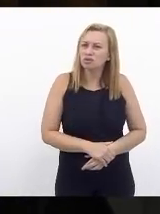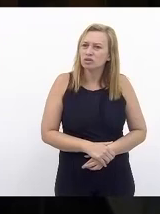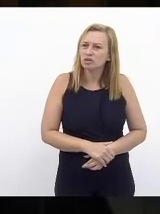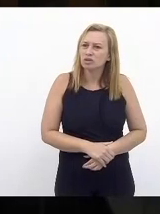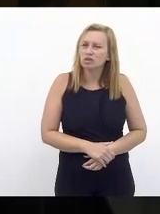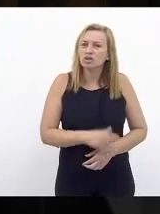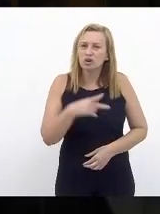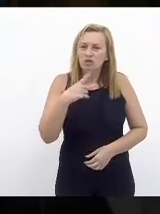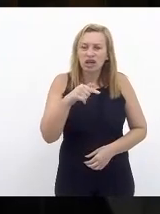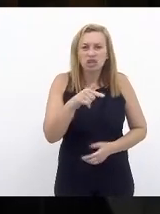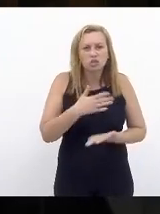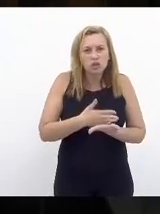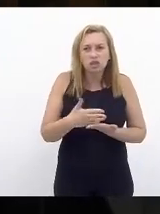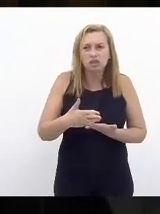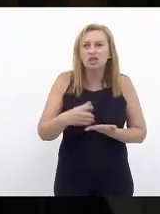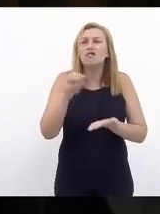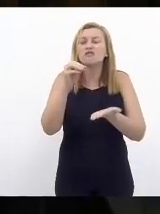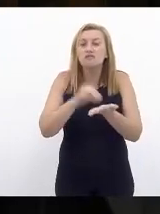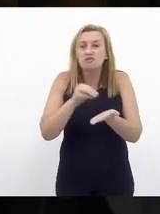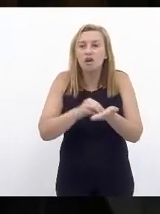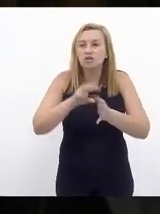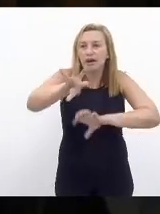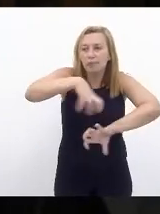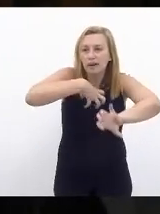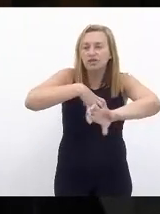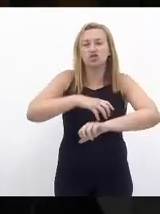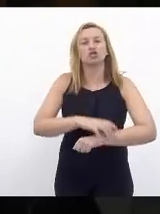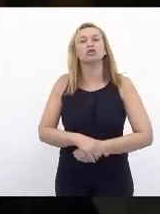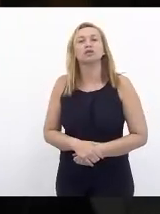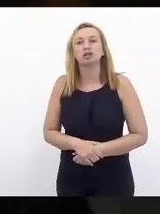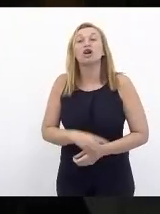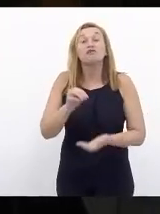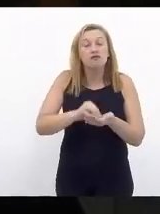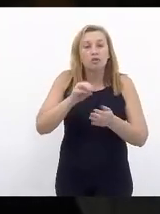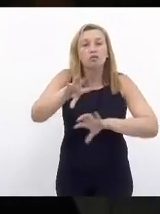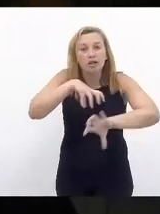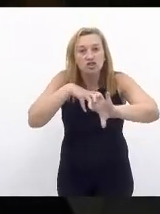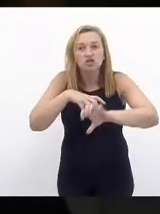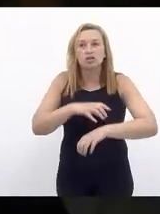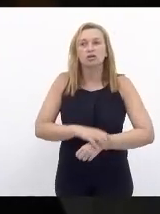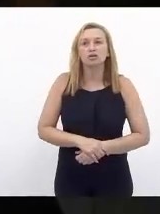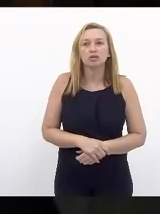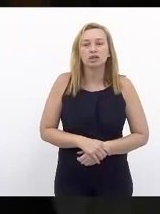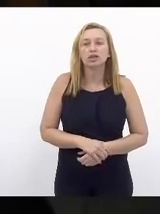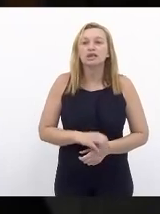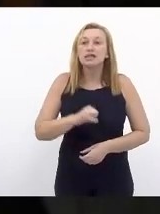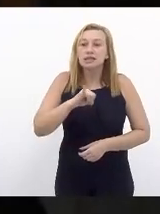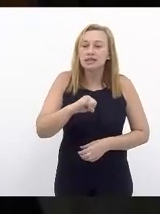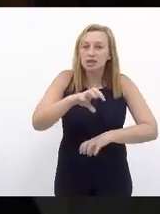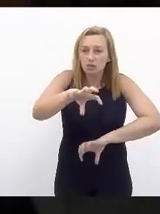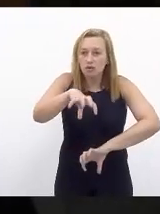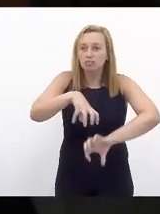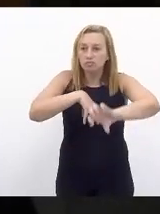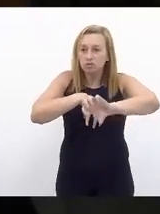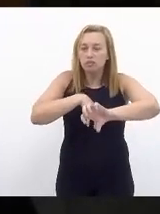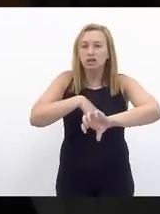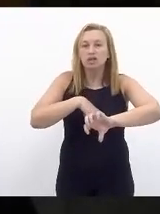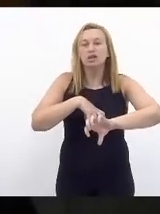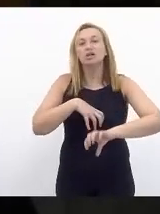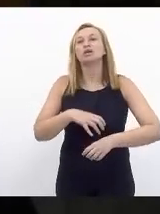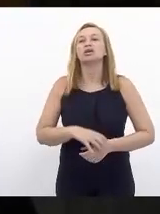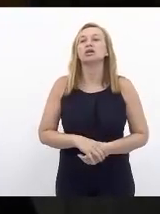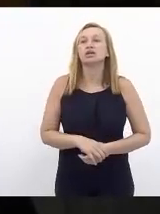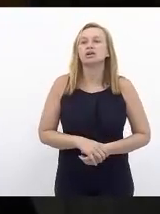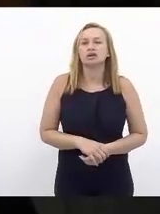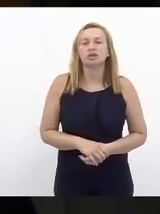Aquilo que eu disse aqui no início, falta empatia, falta empatia. Se colocar no lugar do povo, se colocar